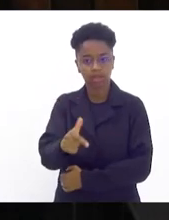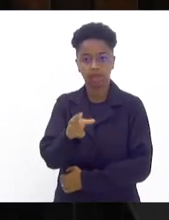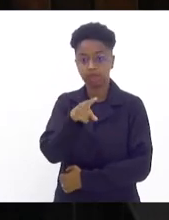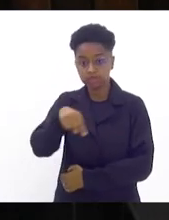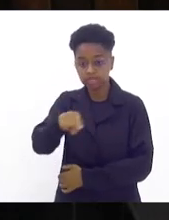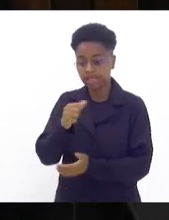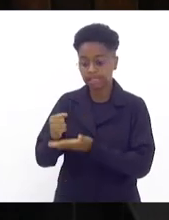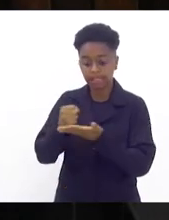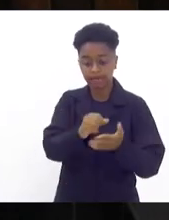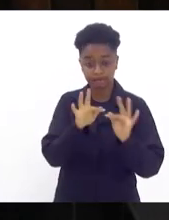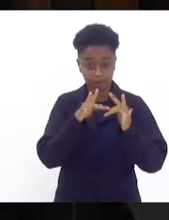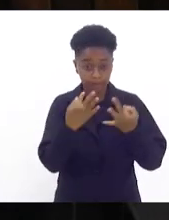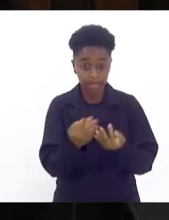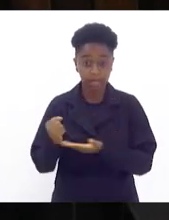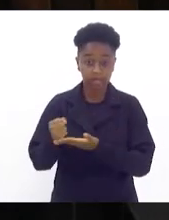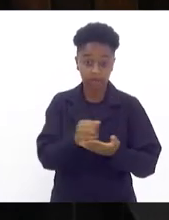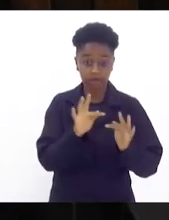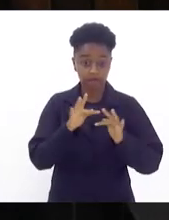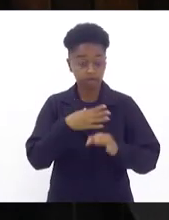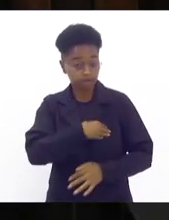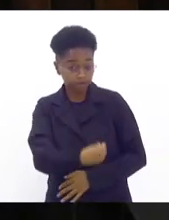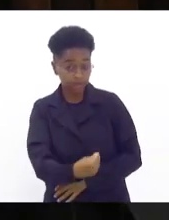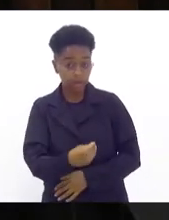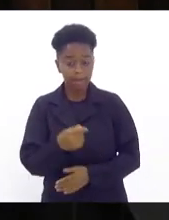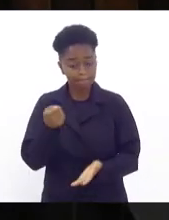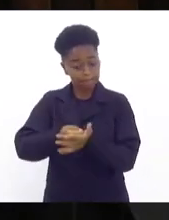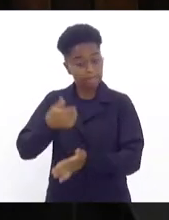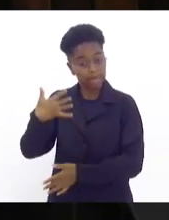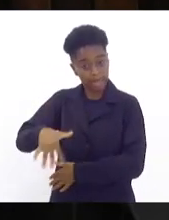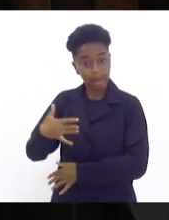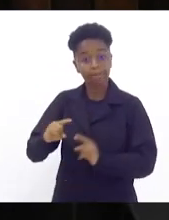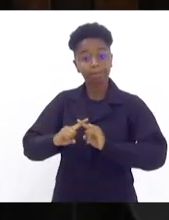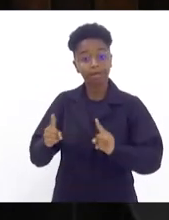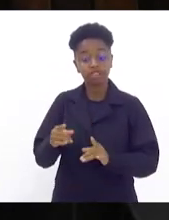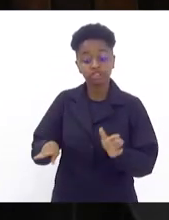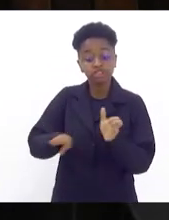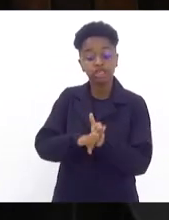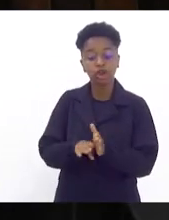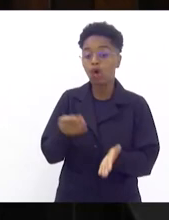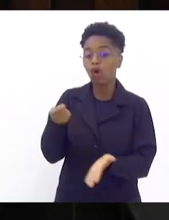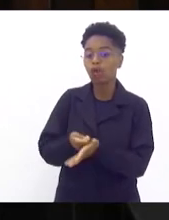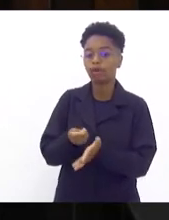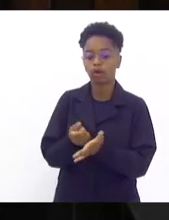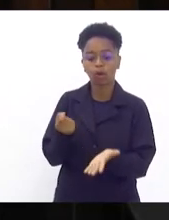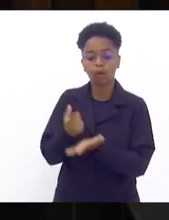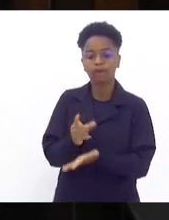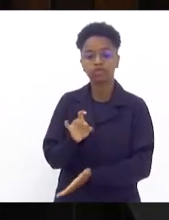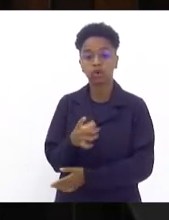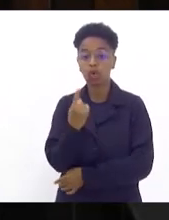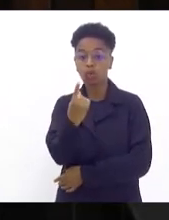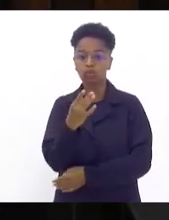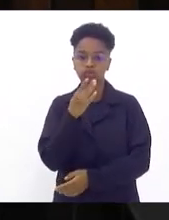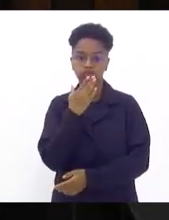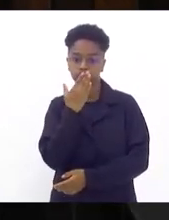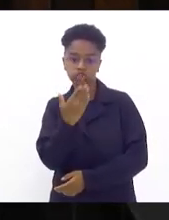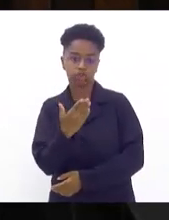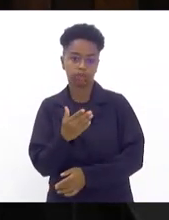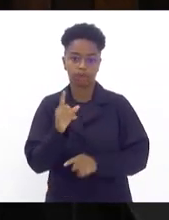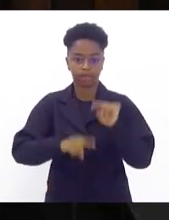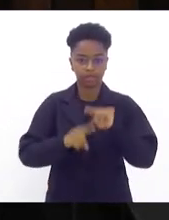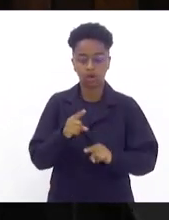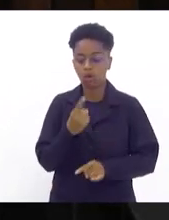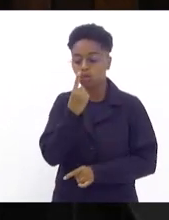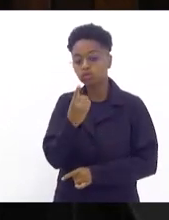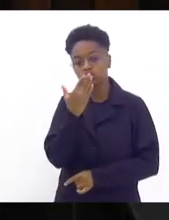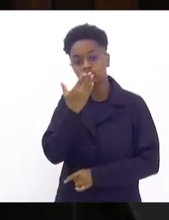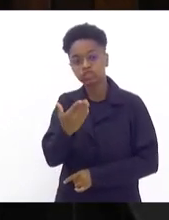seu filho, paga um ingresso caro, e quando chega lá, você é forçado a comprar só um tipo de produto, um tipo de